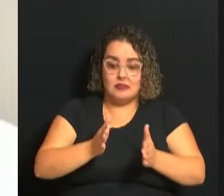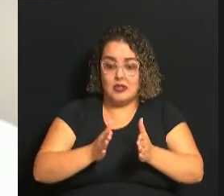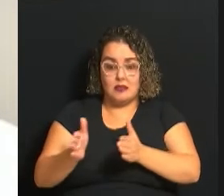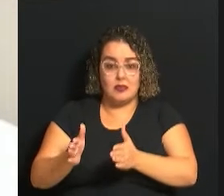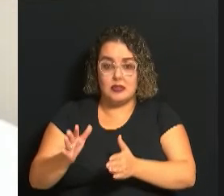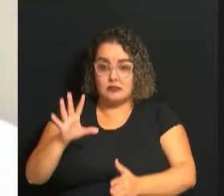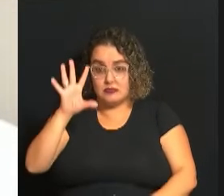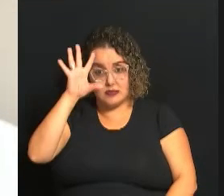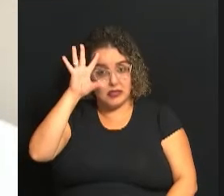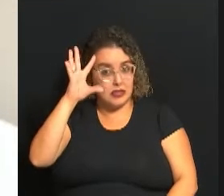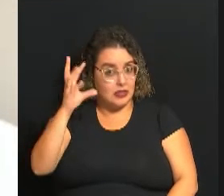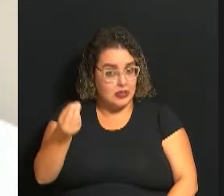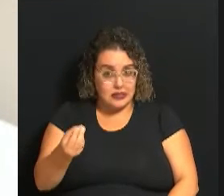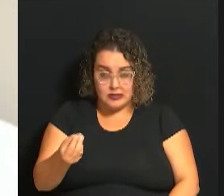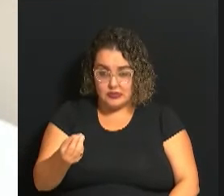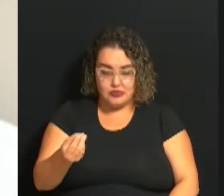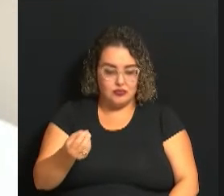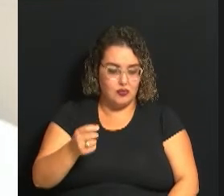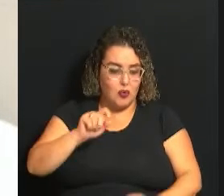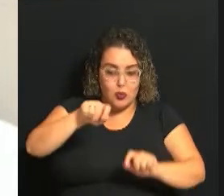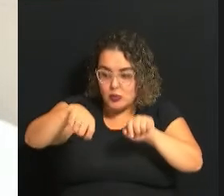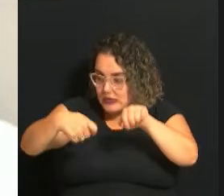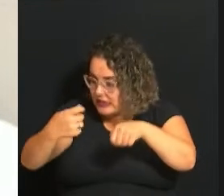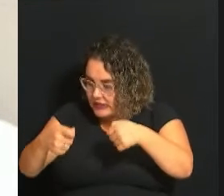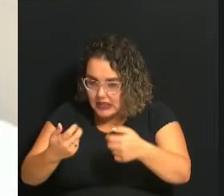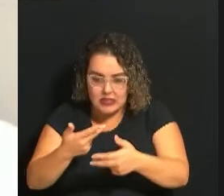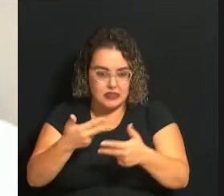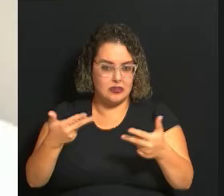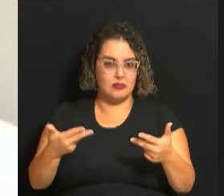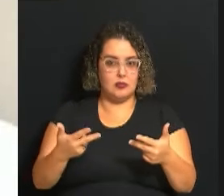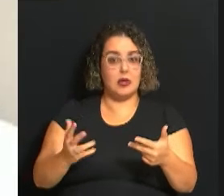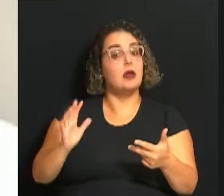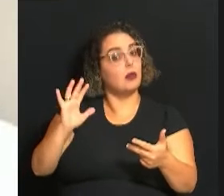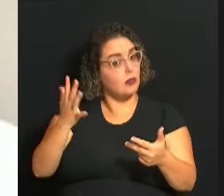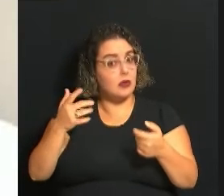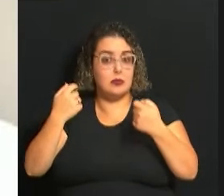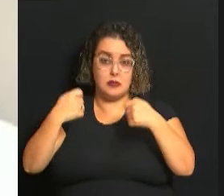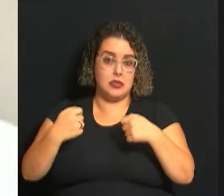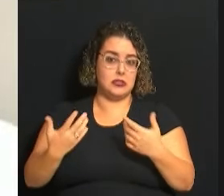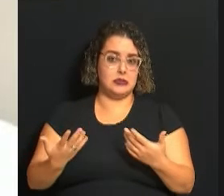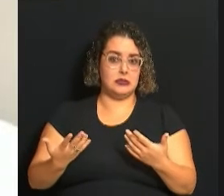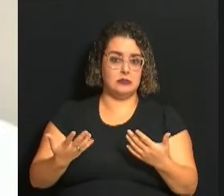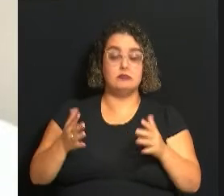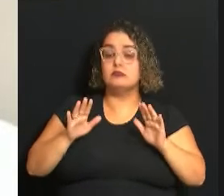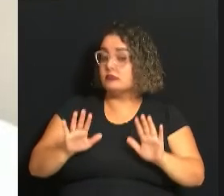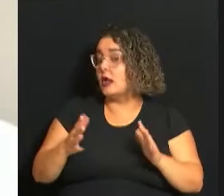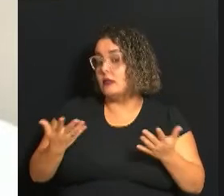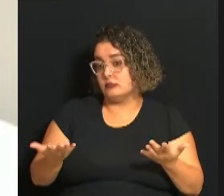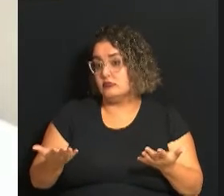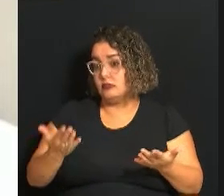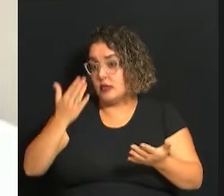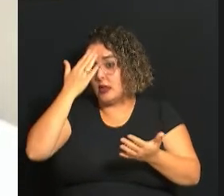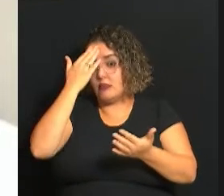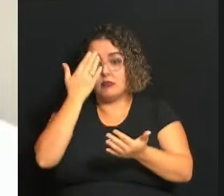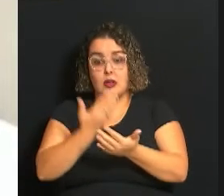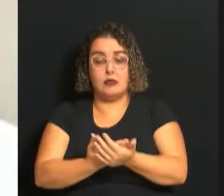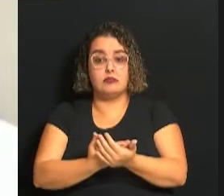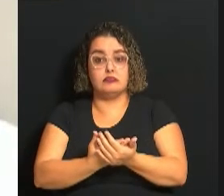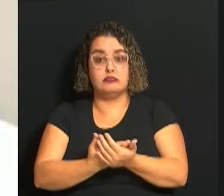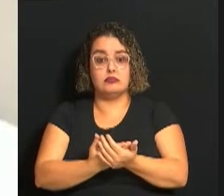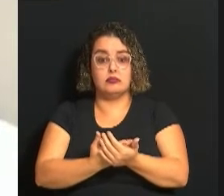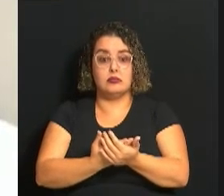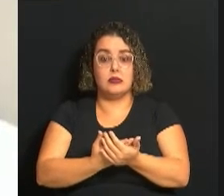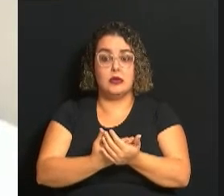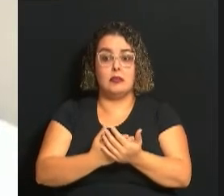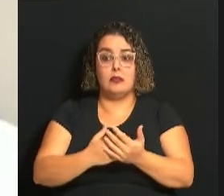compreender os sinais, né, de tudo. Mas tudo tem que acontecer do jeito que tem que ser. Então, eu acreditei, quando, né, eu saí dessa lama